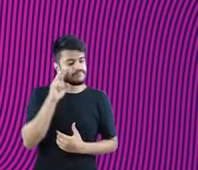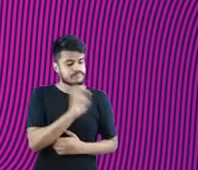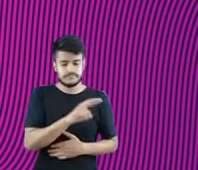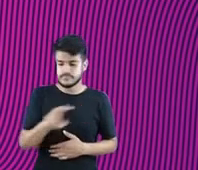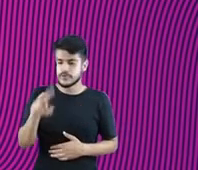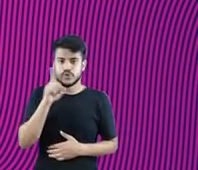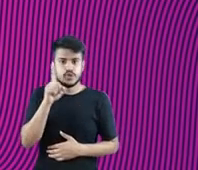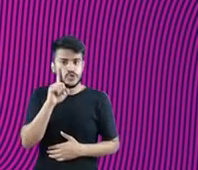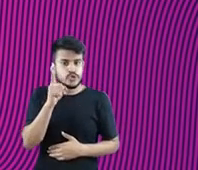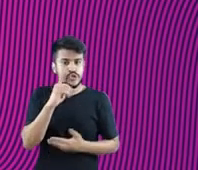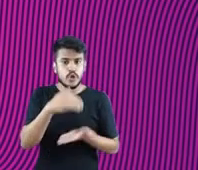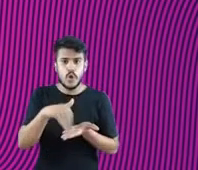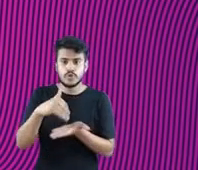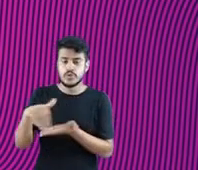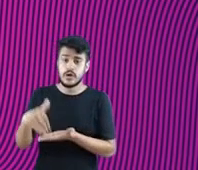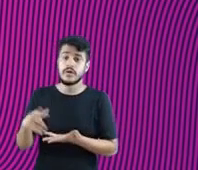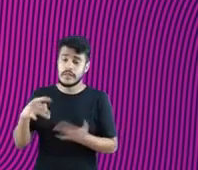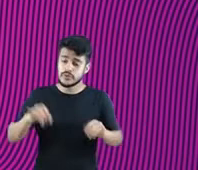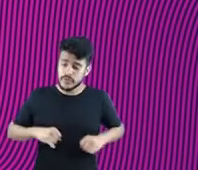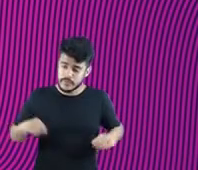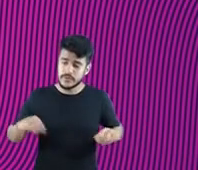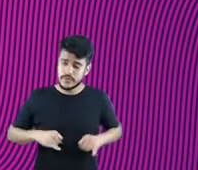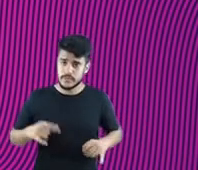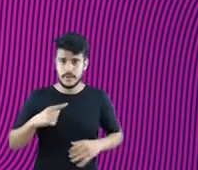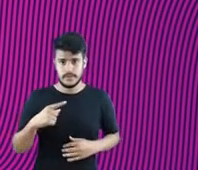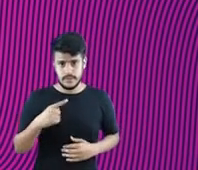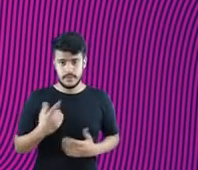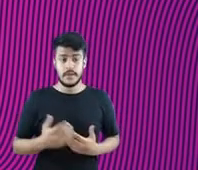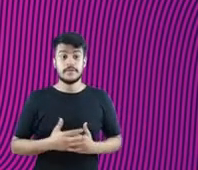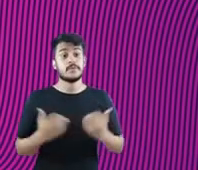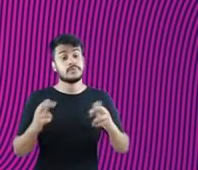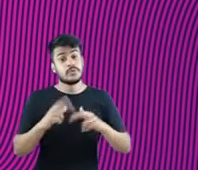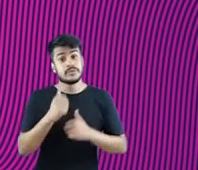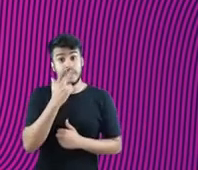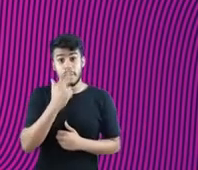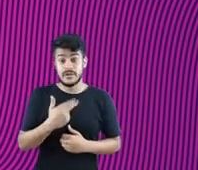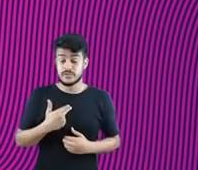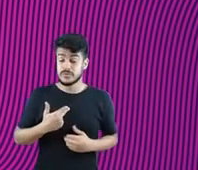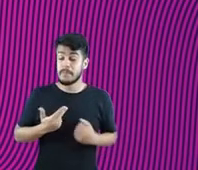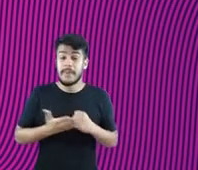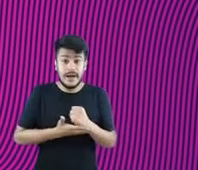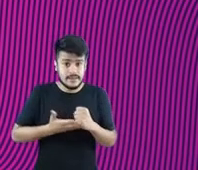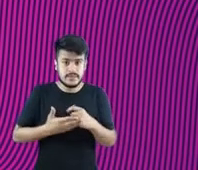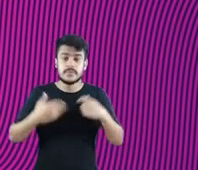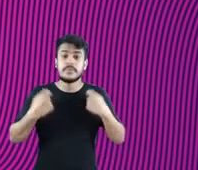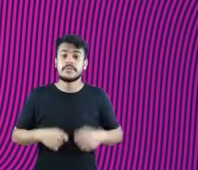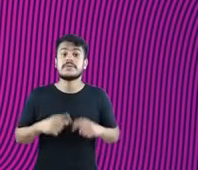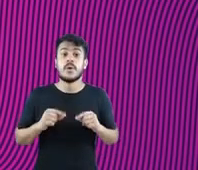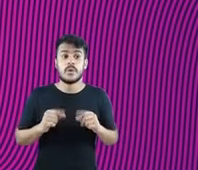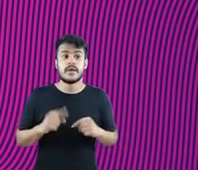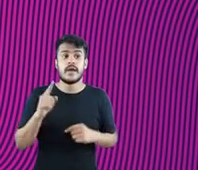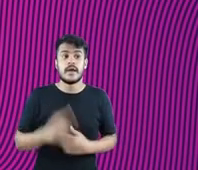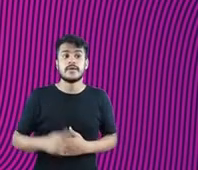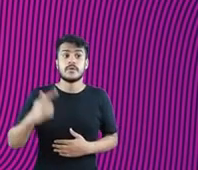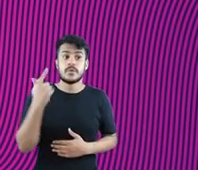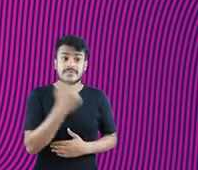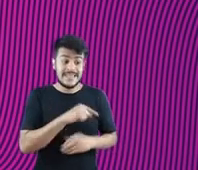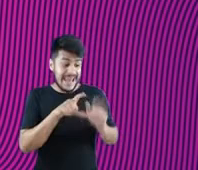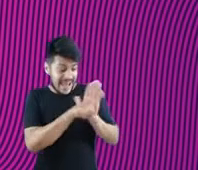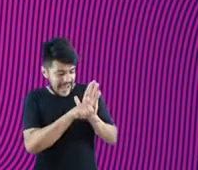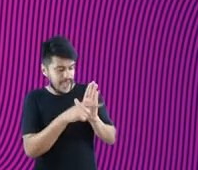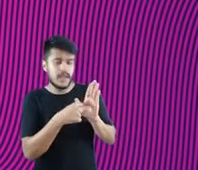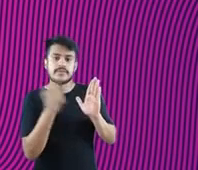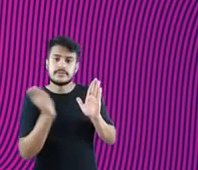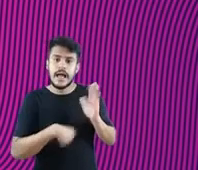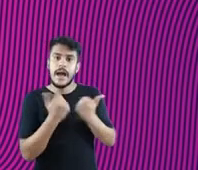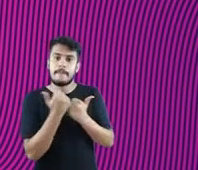todo esse sofrimento, né? Então, eu acho que, no mínimo, a gente precisaria ter leis que apoiassem um pouco mais